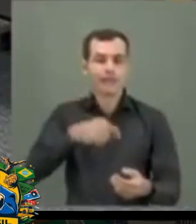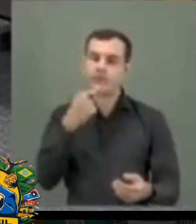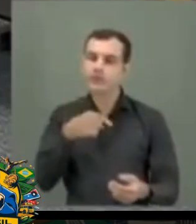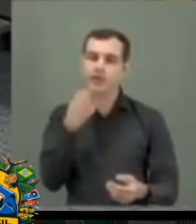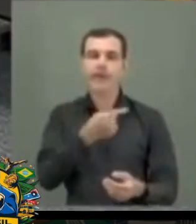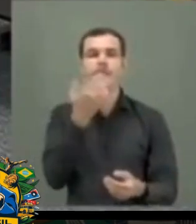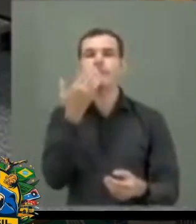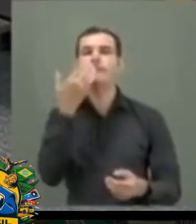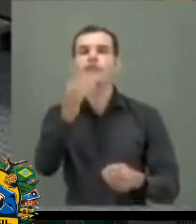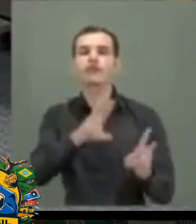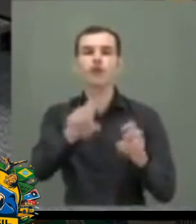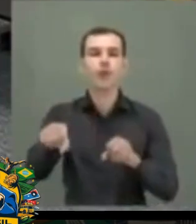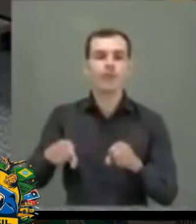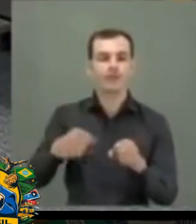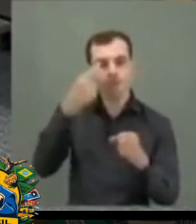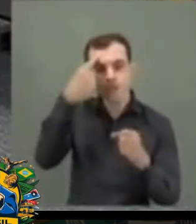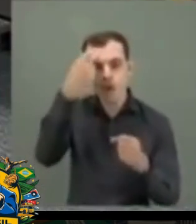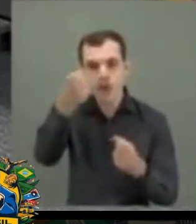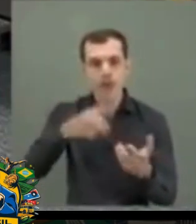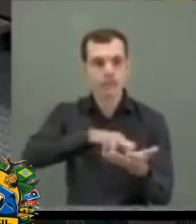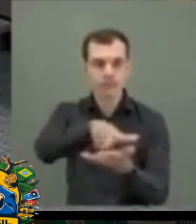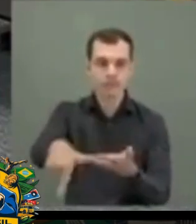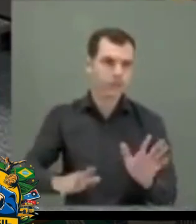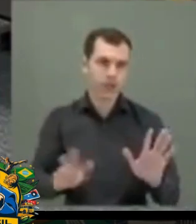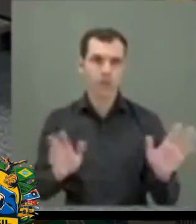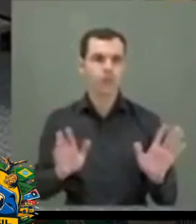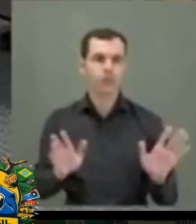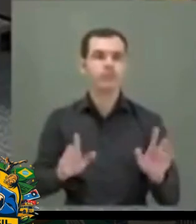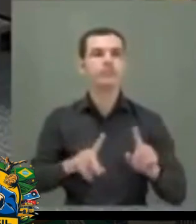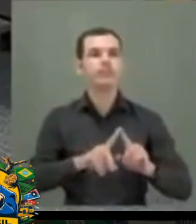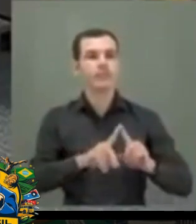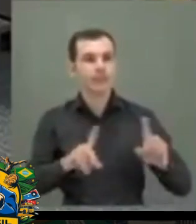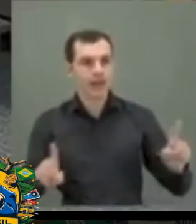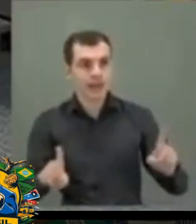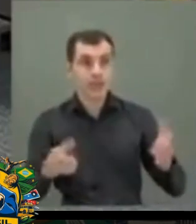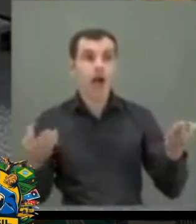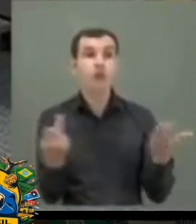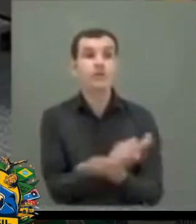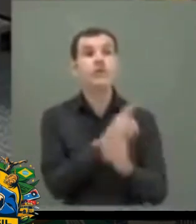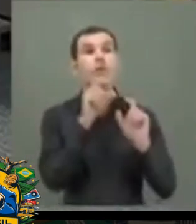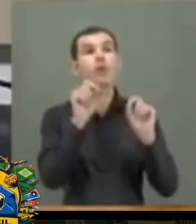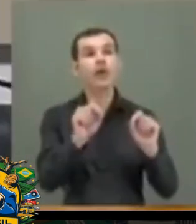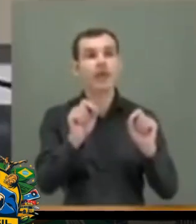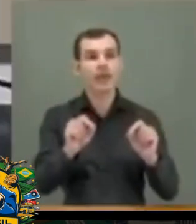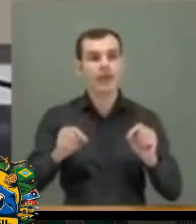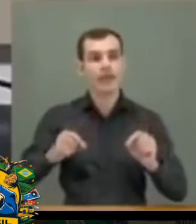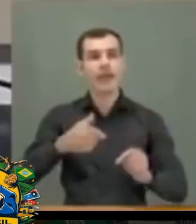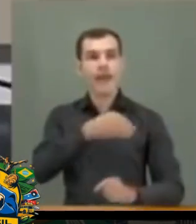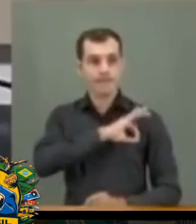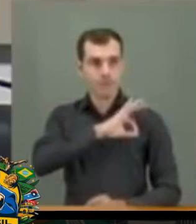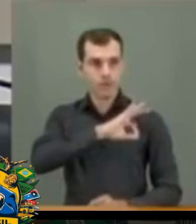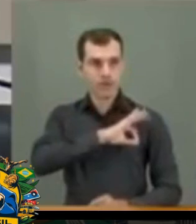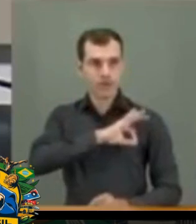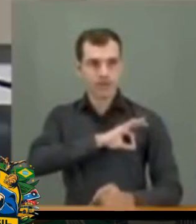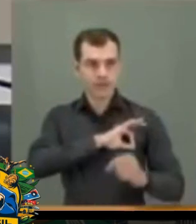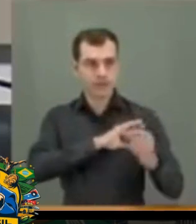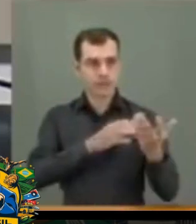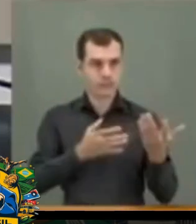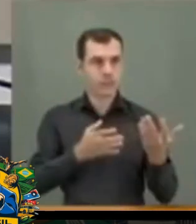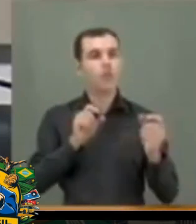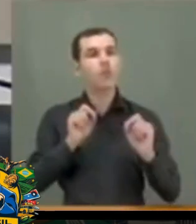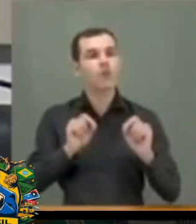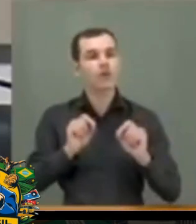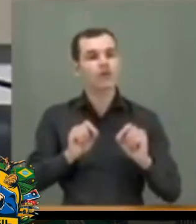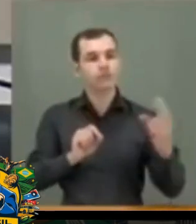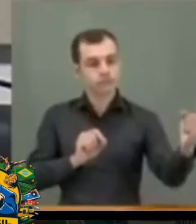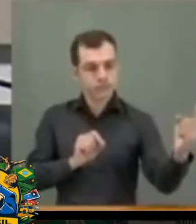mundo repudiou. Nesse caso, a Polícia Federal reteu um jornalista por discordar da opinião dele e manteve ele 5 horas